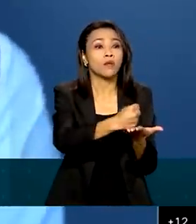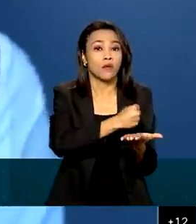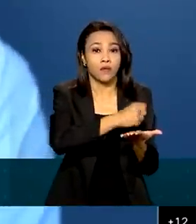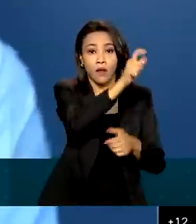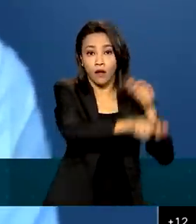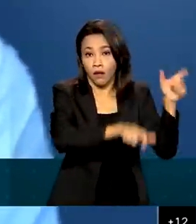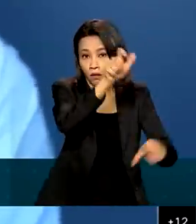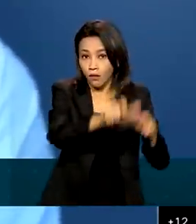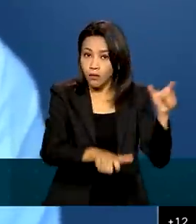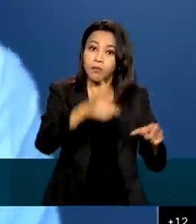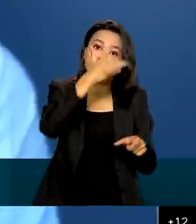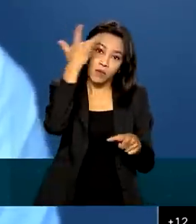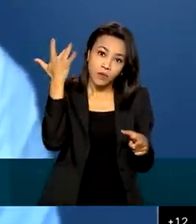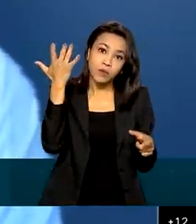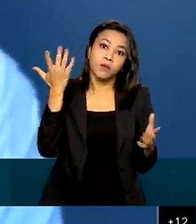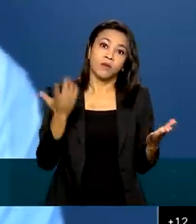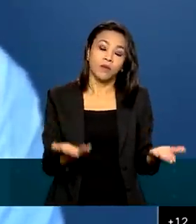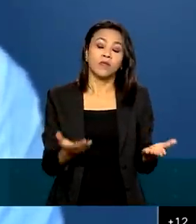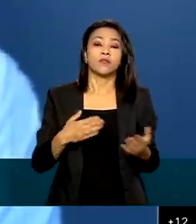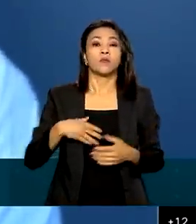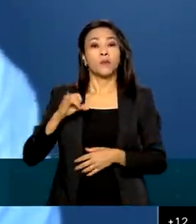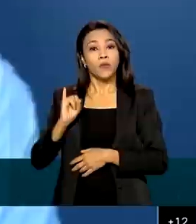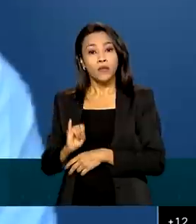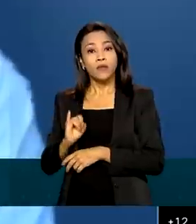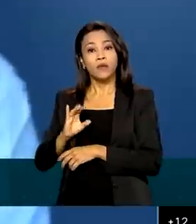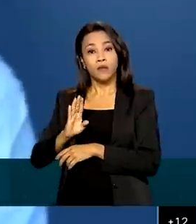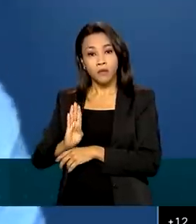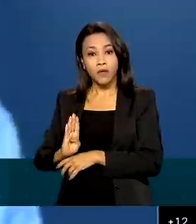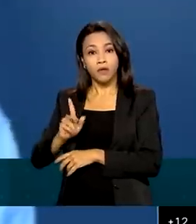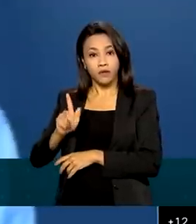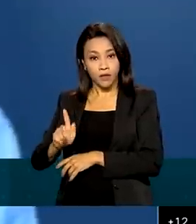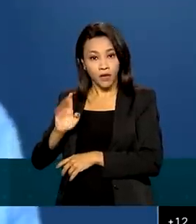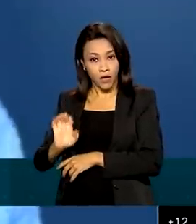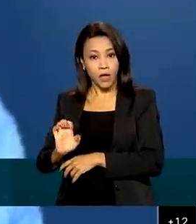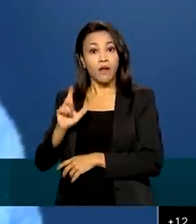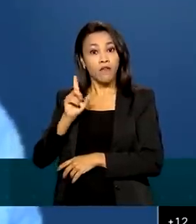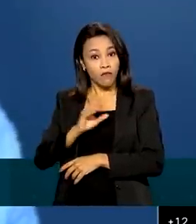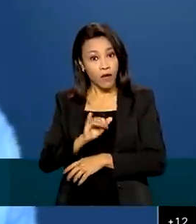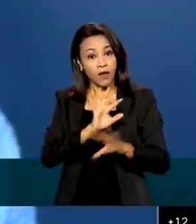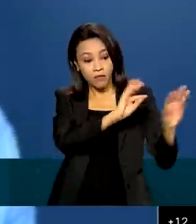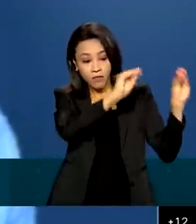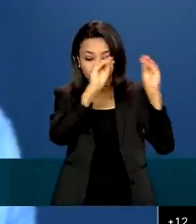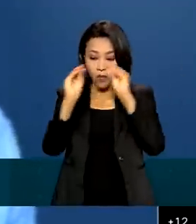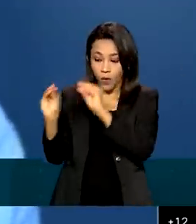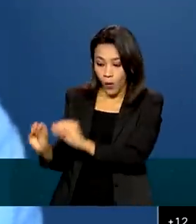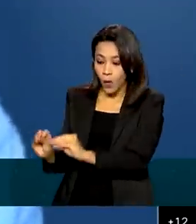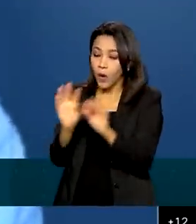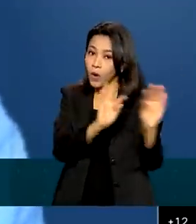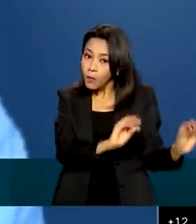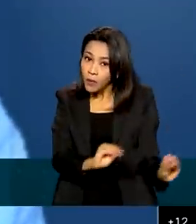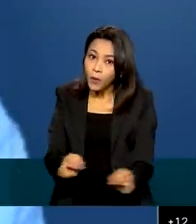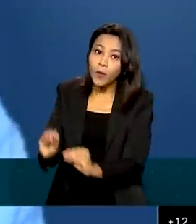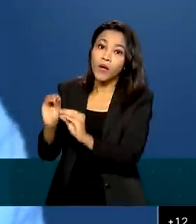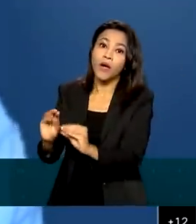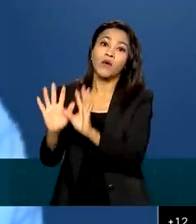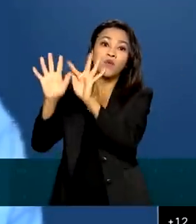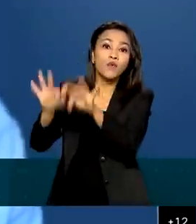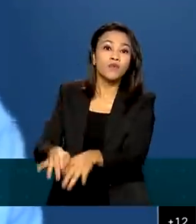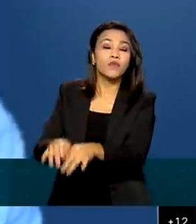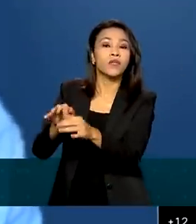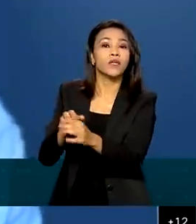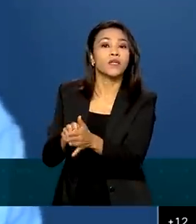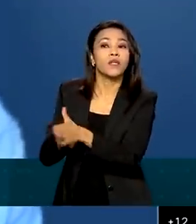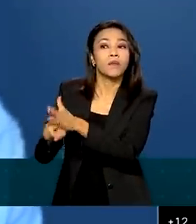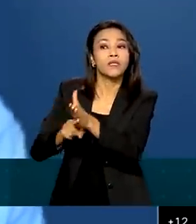recenseadores, o IBGE vai prorrogar o término do Censo e estamos prevendo um término do Censo